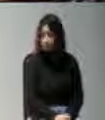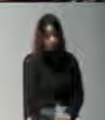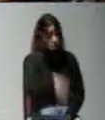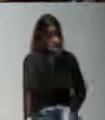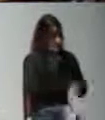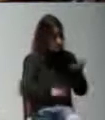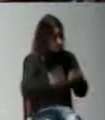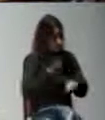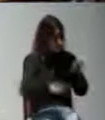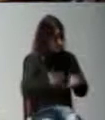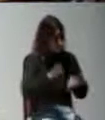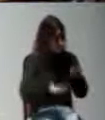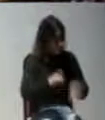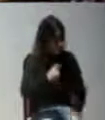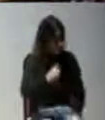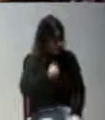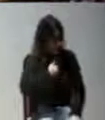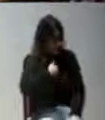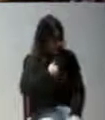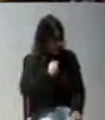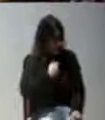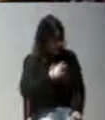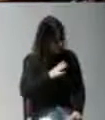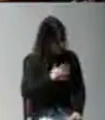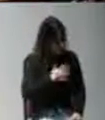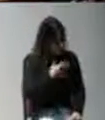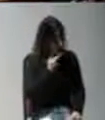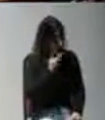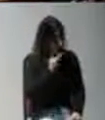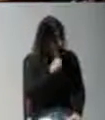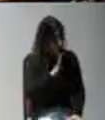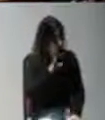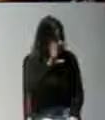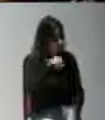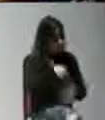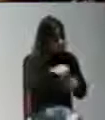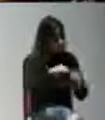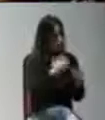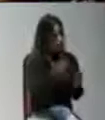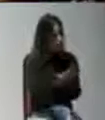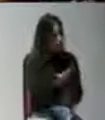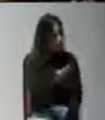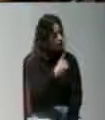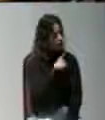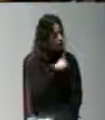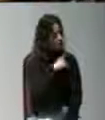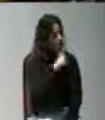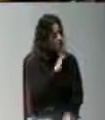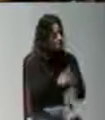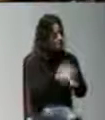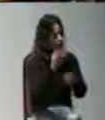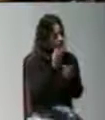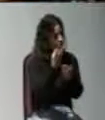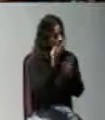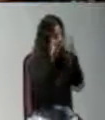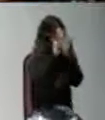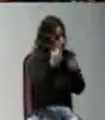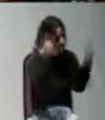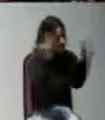Talvez, e eu me arrisco a dizer, certamente, é na escola onde aparece com mais transparência essa